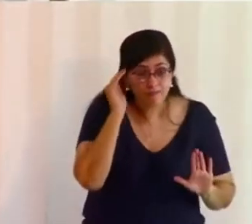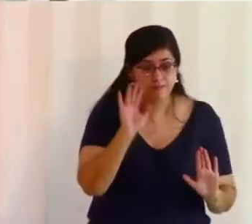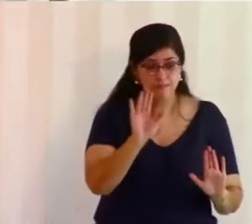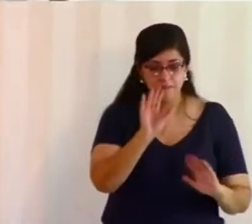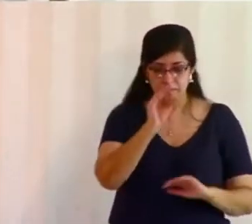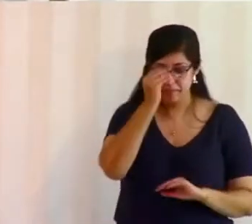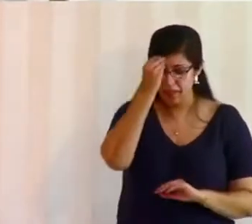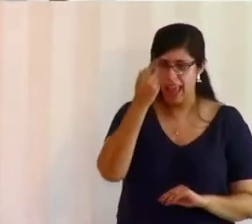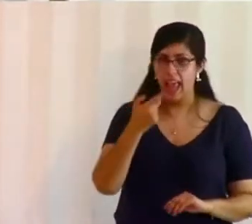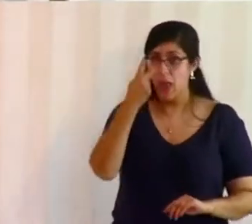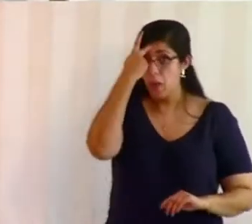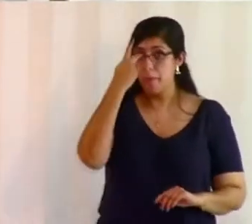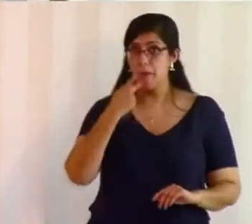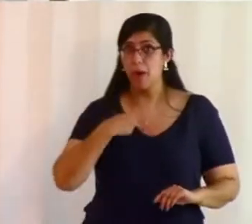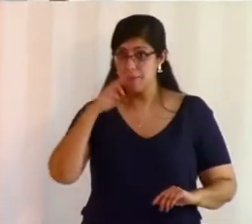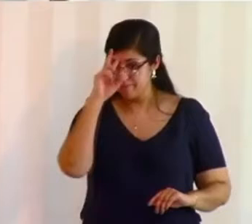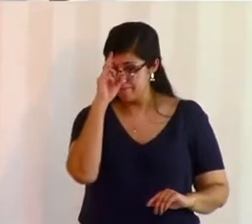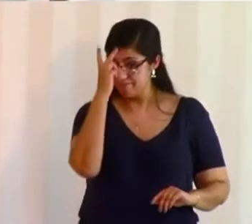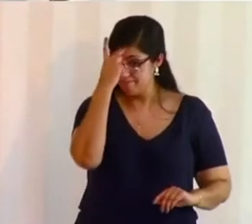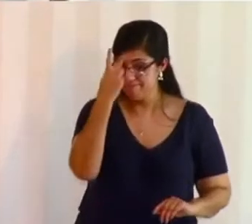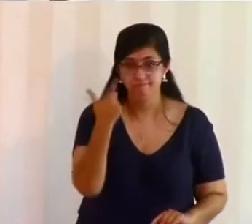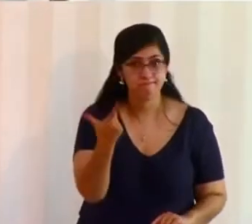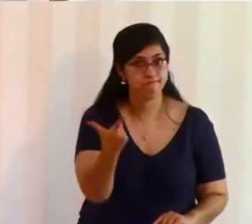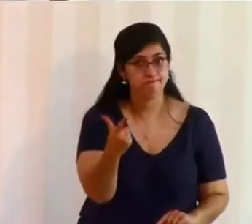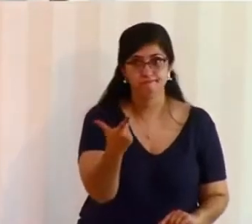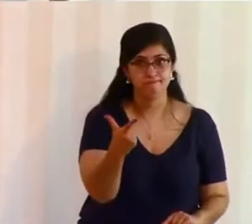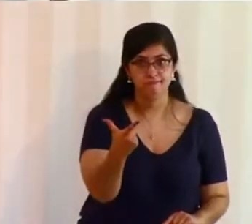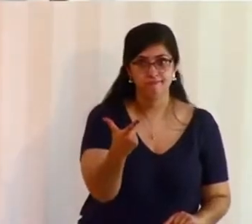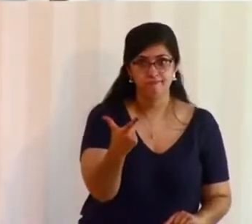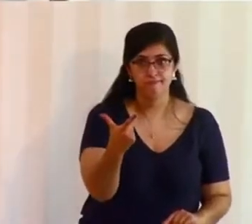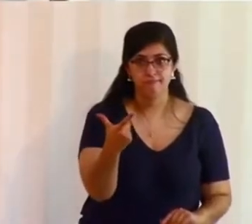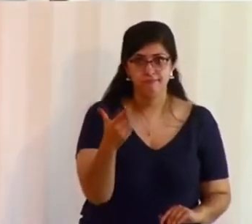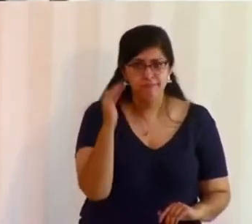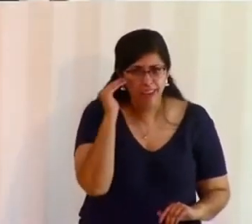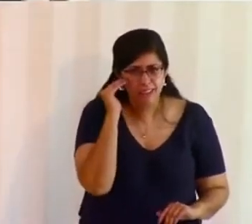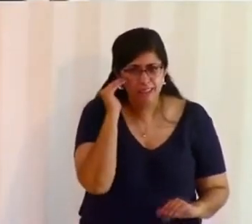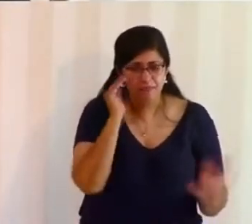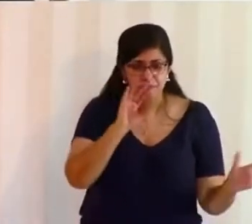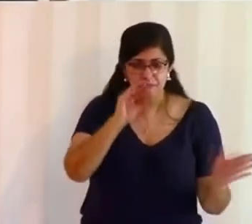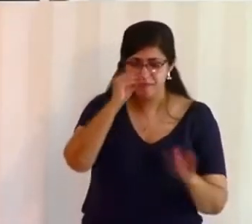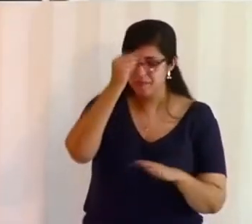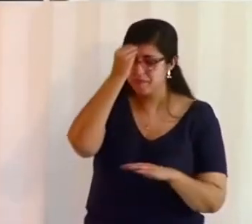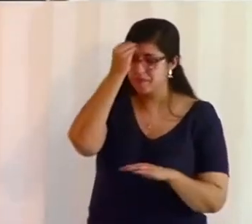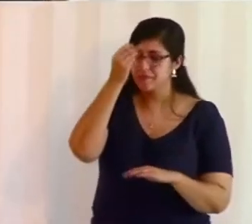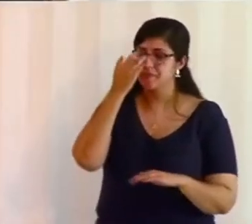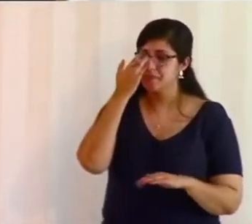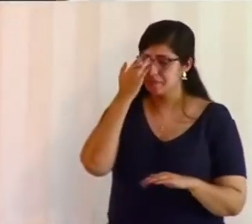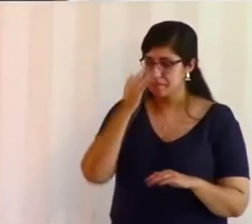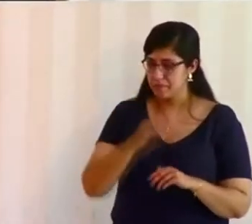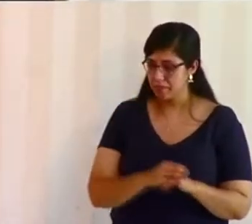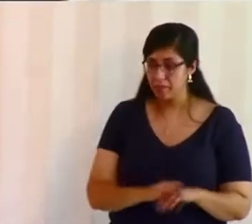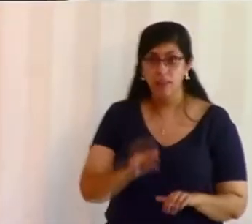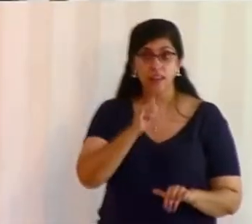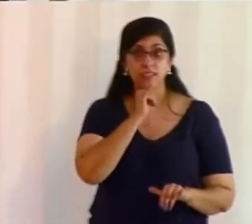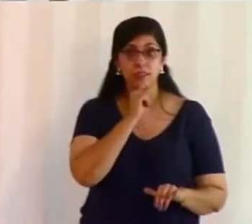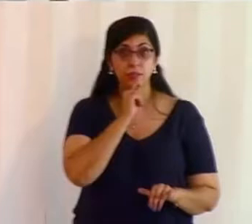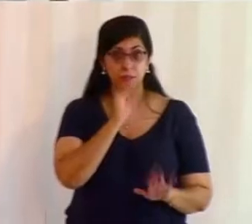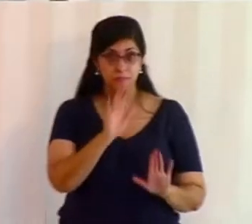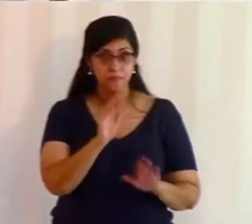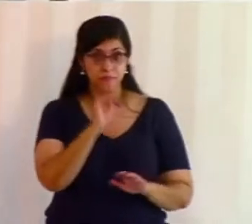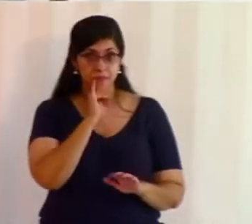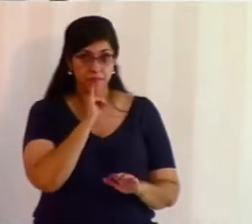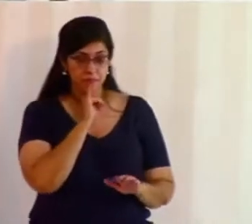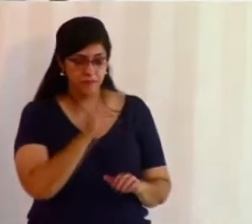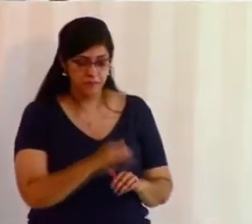tenho o poder de salvar ninguém. É uma história até pitoresca, não sei se ela é verdadeira, mas eu era adolescente quando